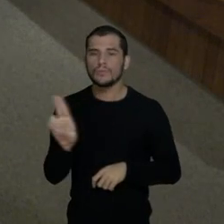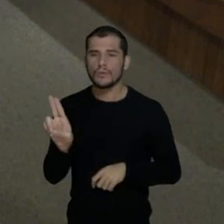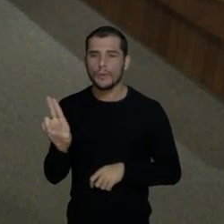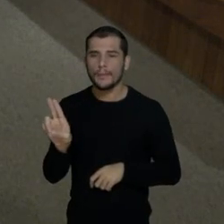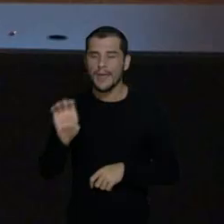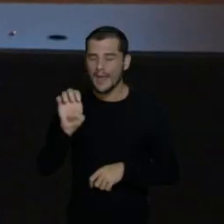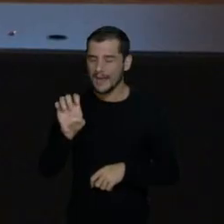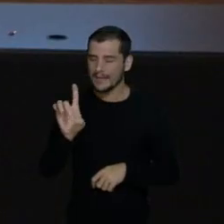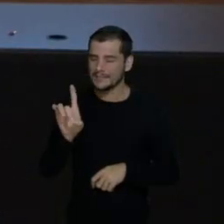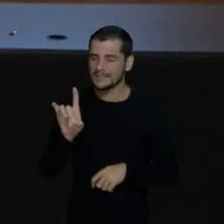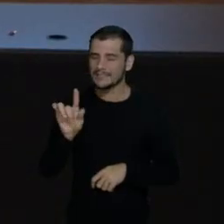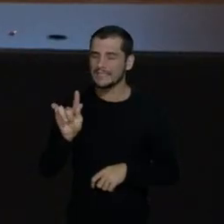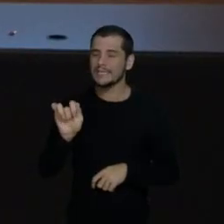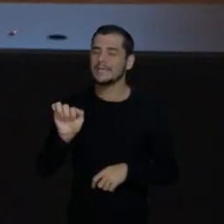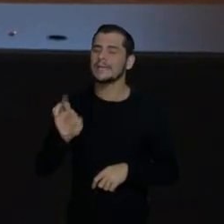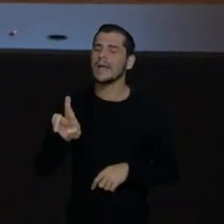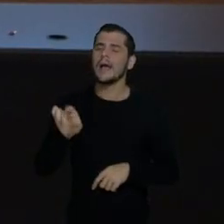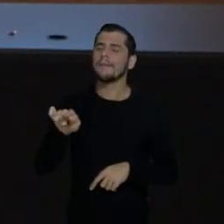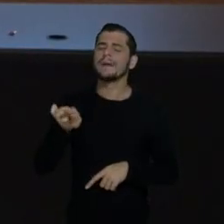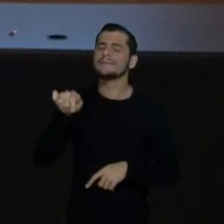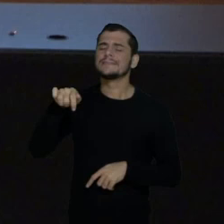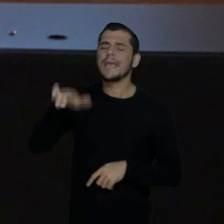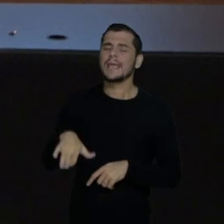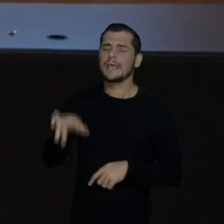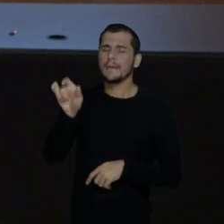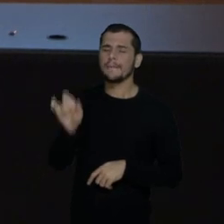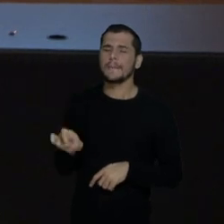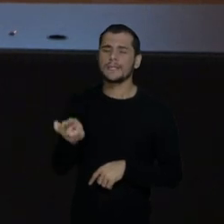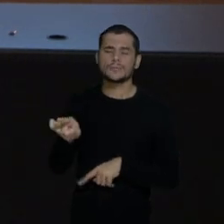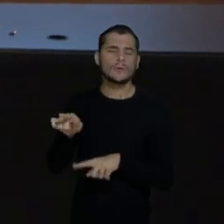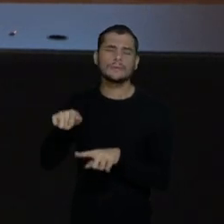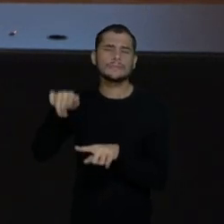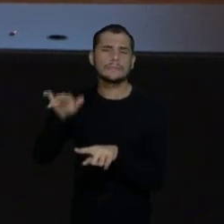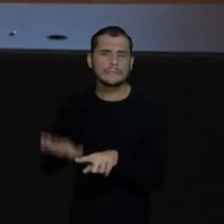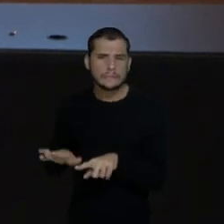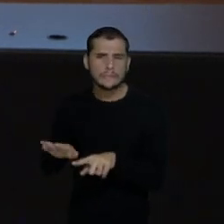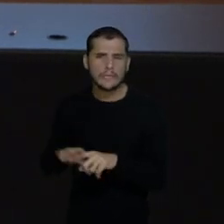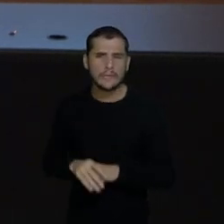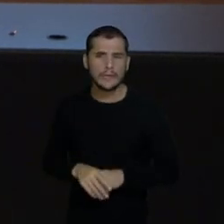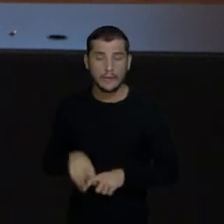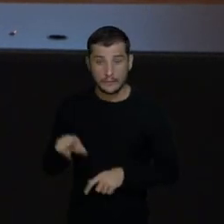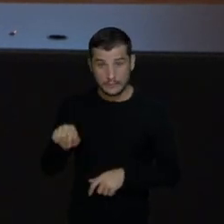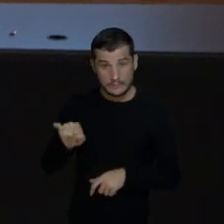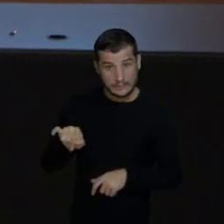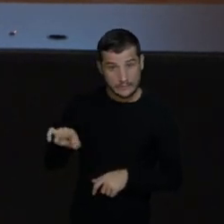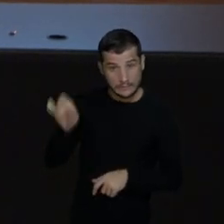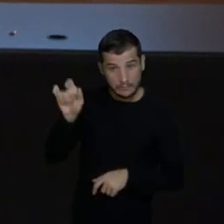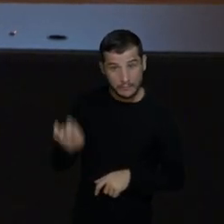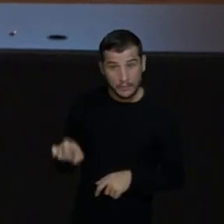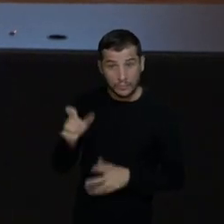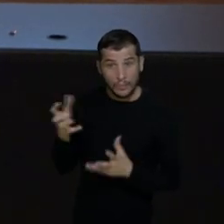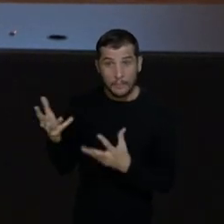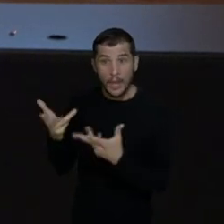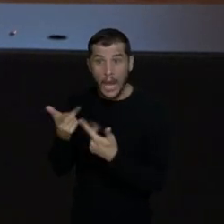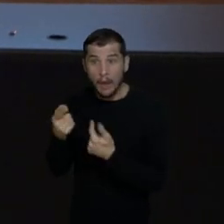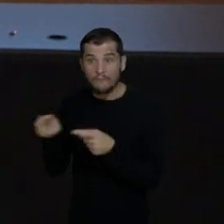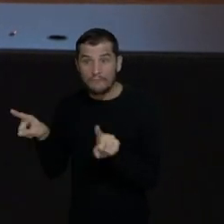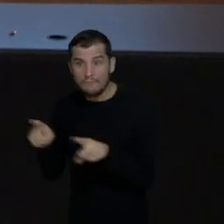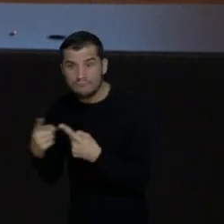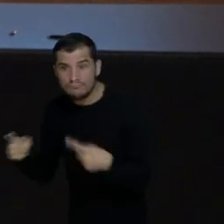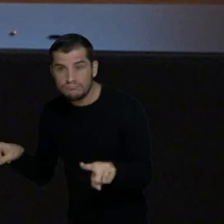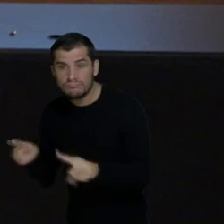esse cara E aí ele fala assim nossa se esses caras que eu adoro que fazem um som que eu acho